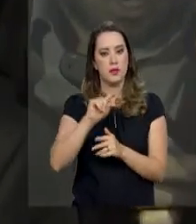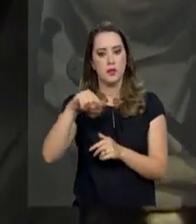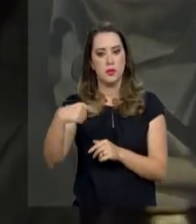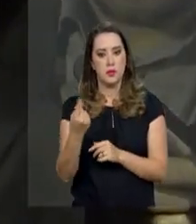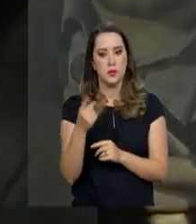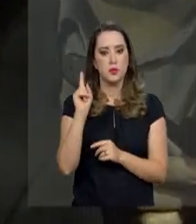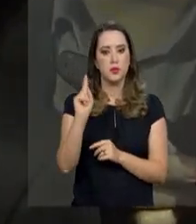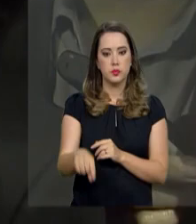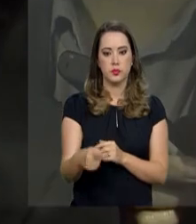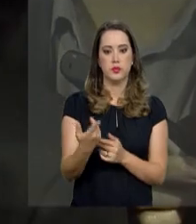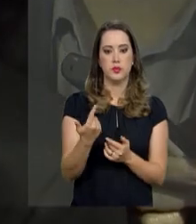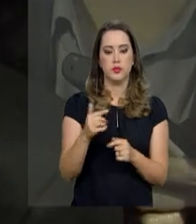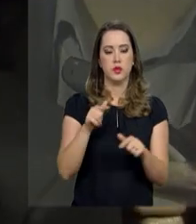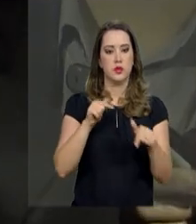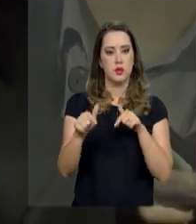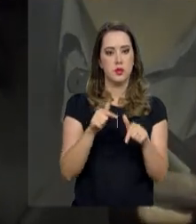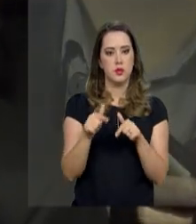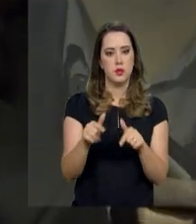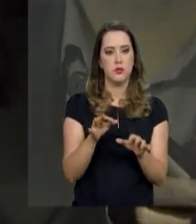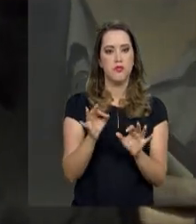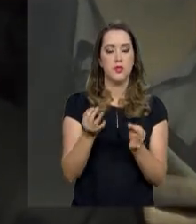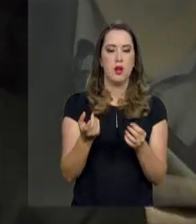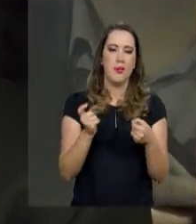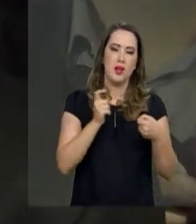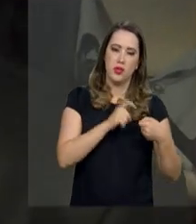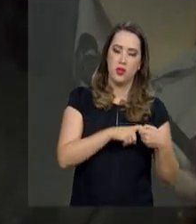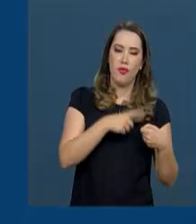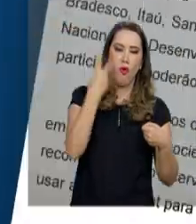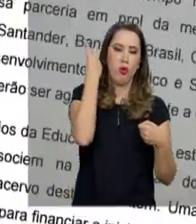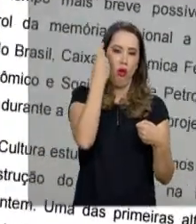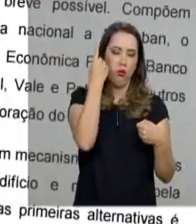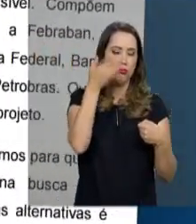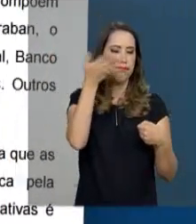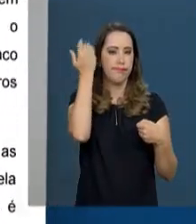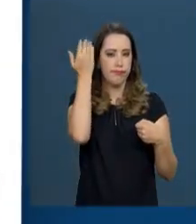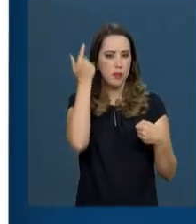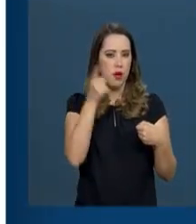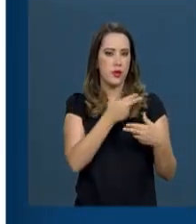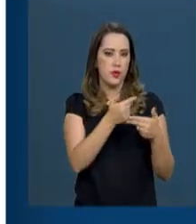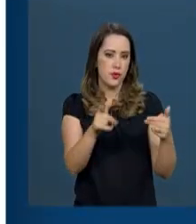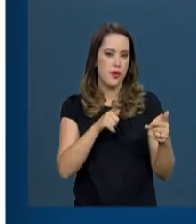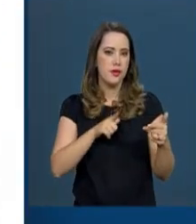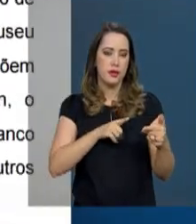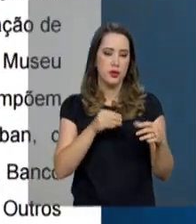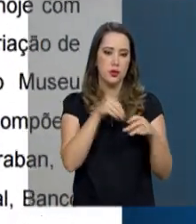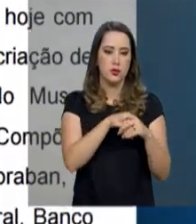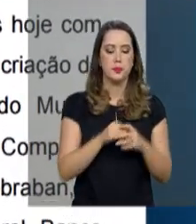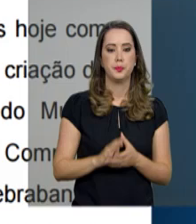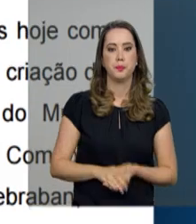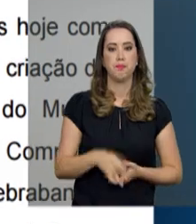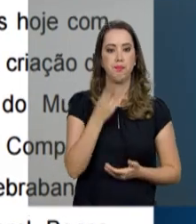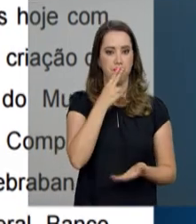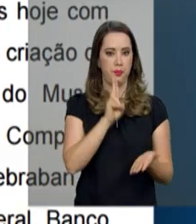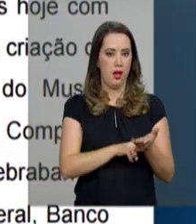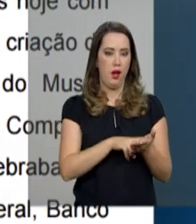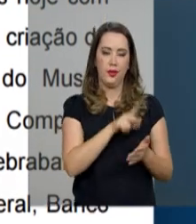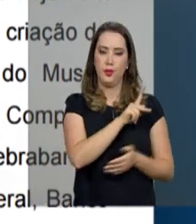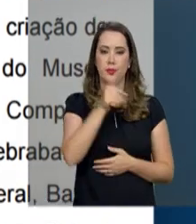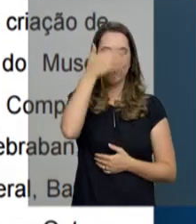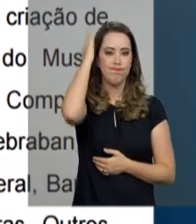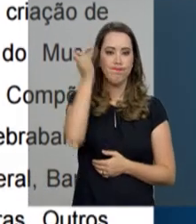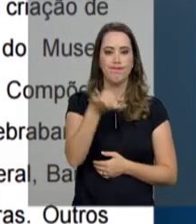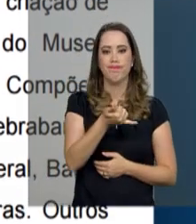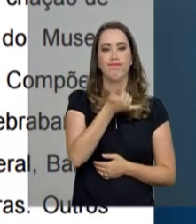é justamente a etapa de reconstituição do acervo. Em nota, o presidente da República, Michel Temer, lamentou